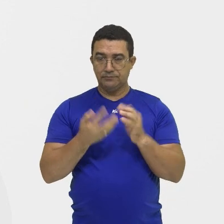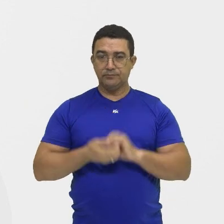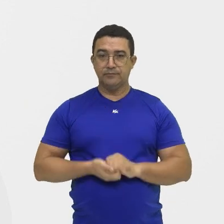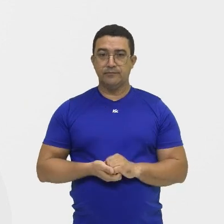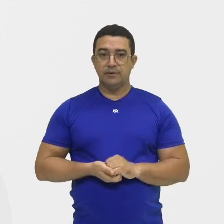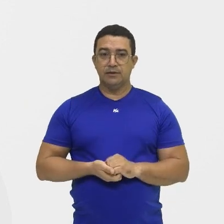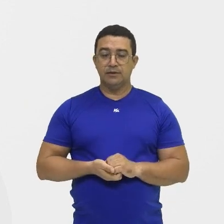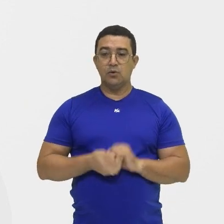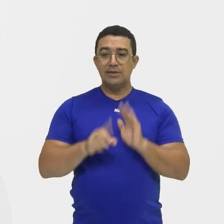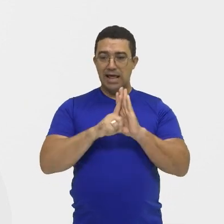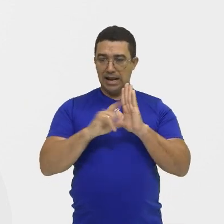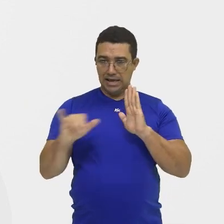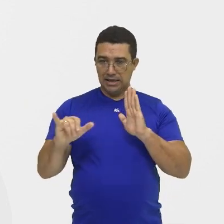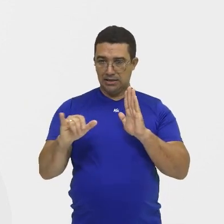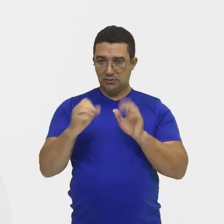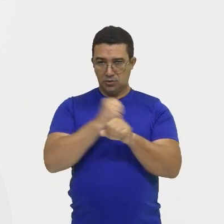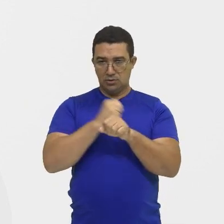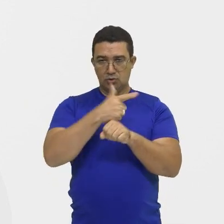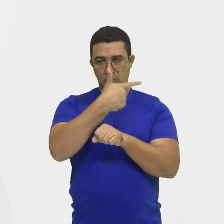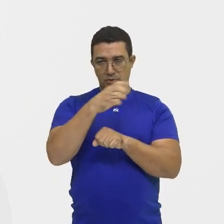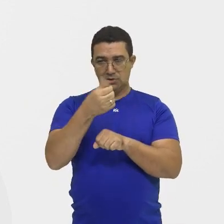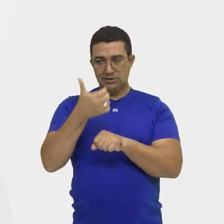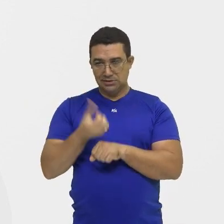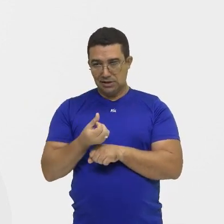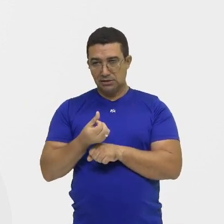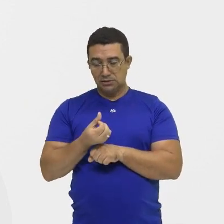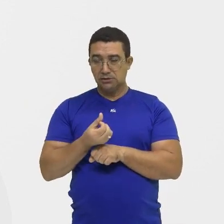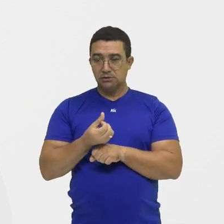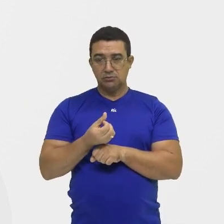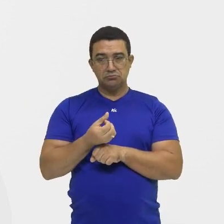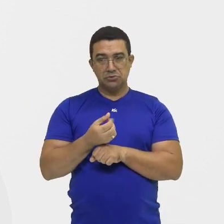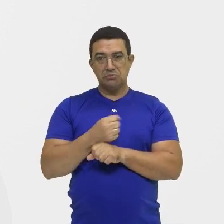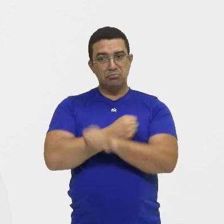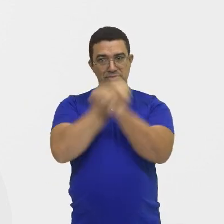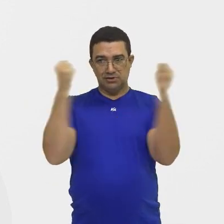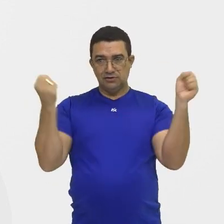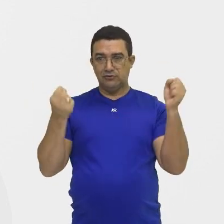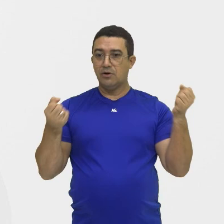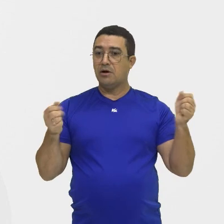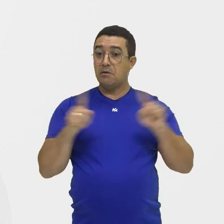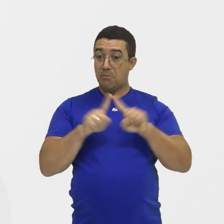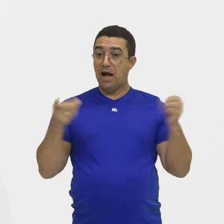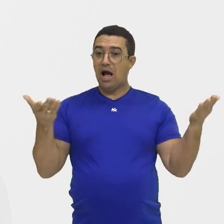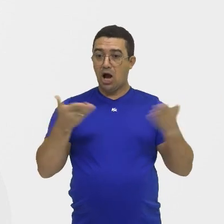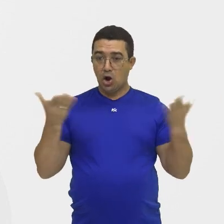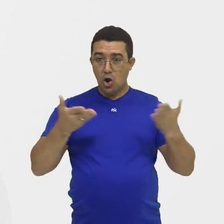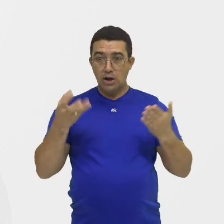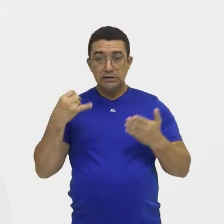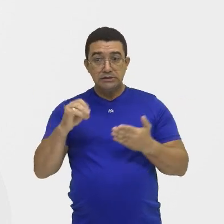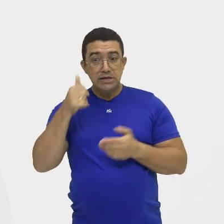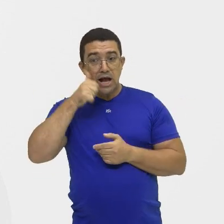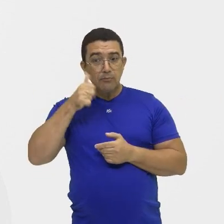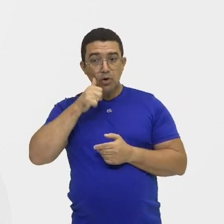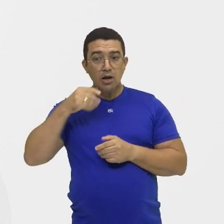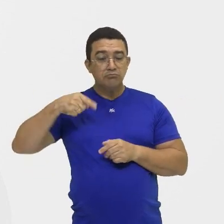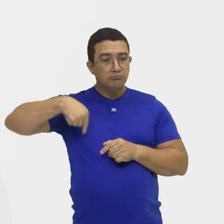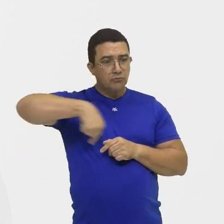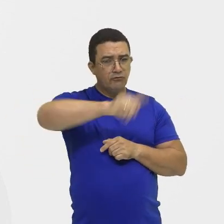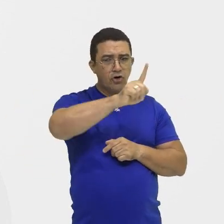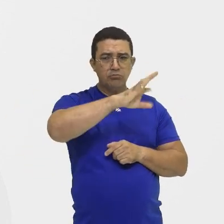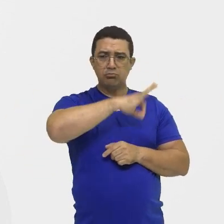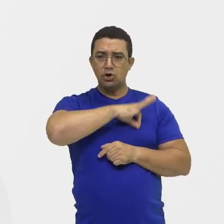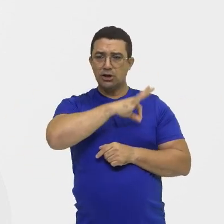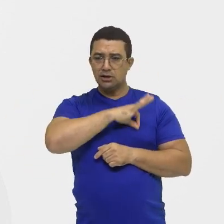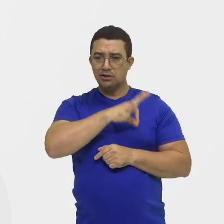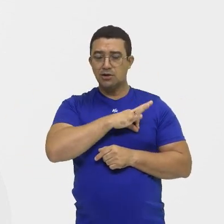Penha de 2016 não tinha essa possibilidade, mas essa 13.000 aí trouxe, né? O agressor, se a mulher chegar lá na delegacia da mulher e